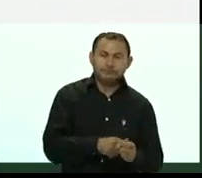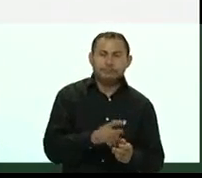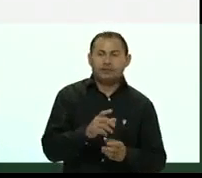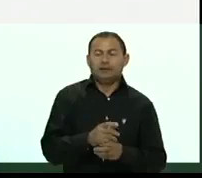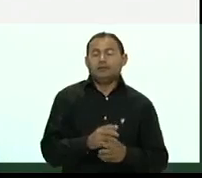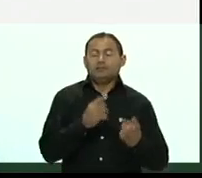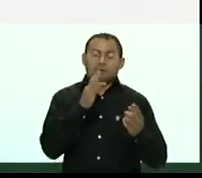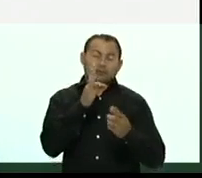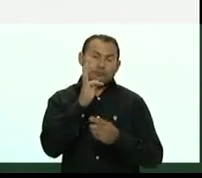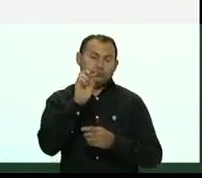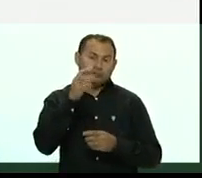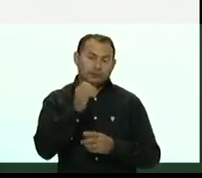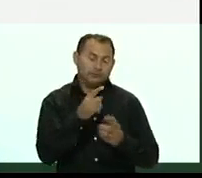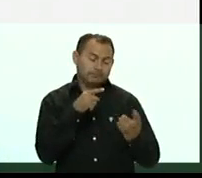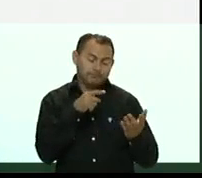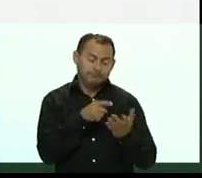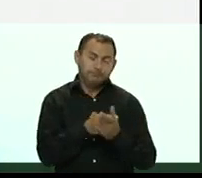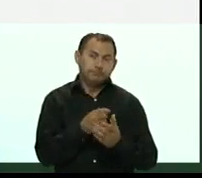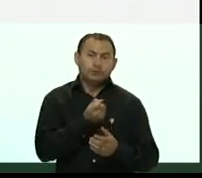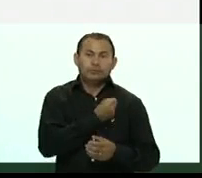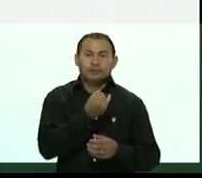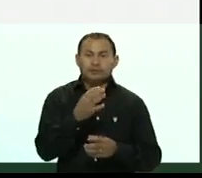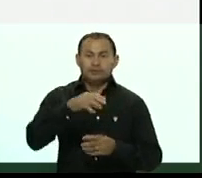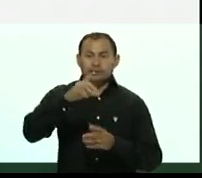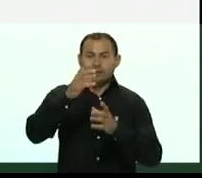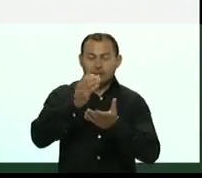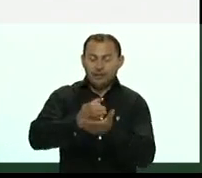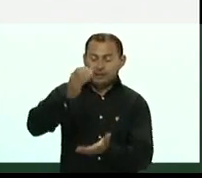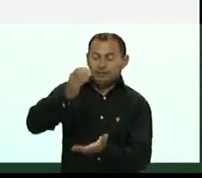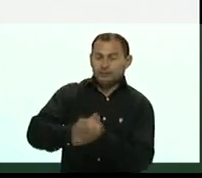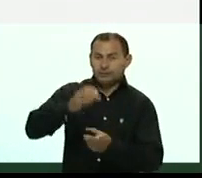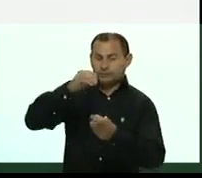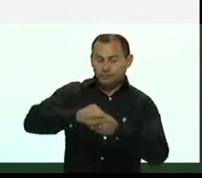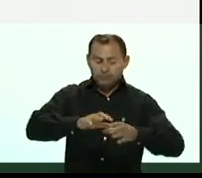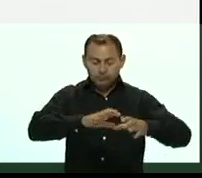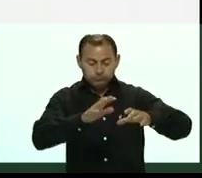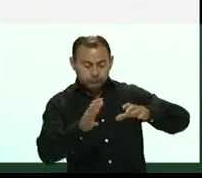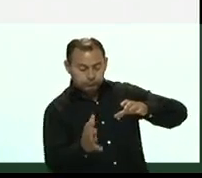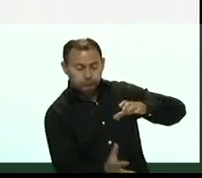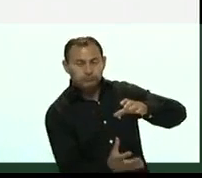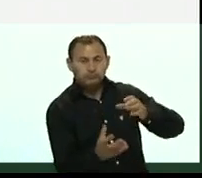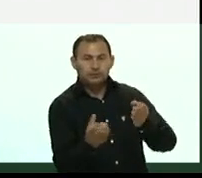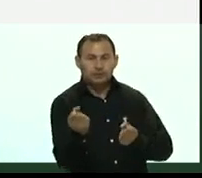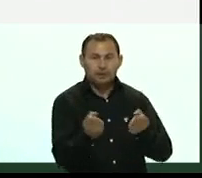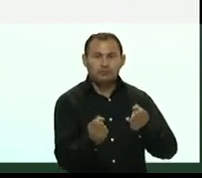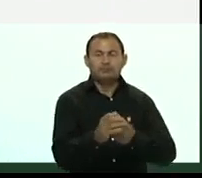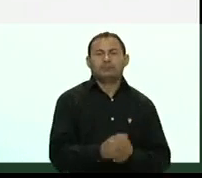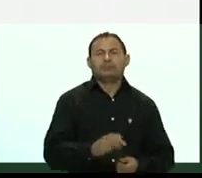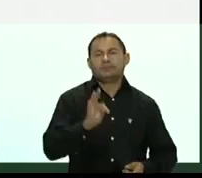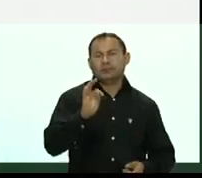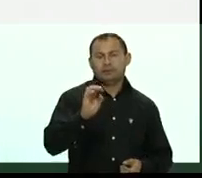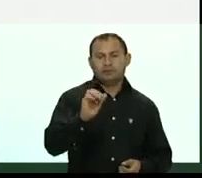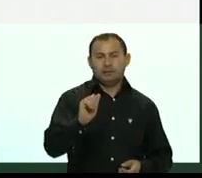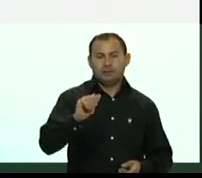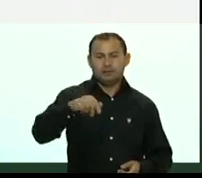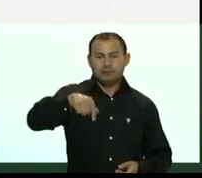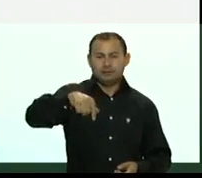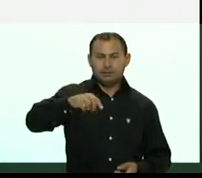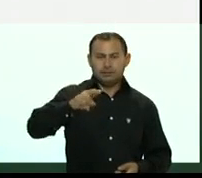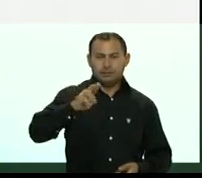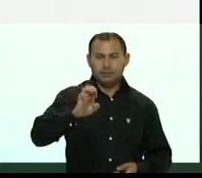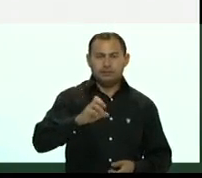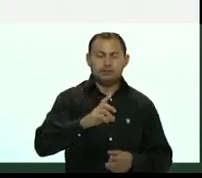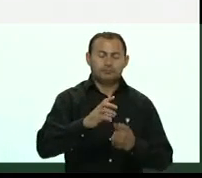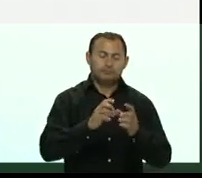uma função do número de litros que há no tanque de combustível. Então, quando a gente olha aqui, nós temos